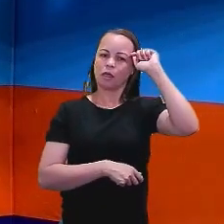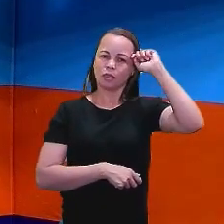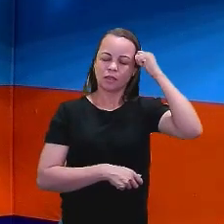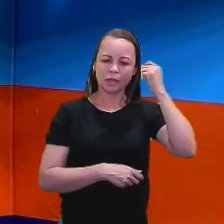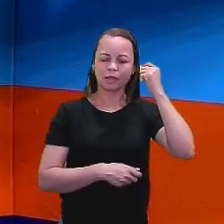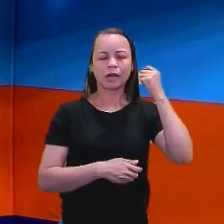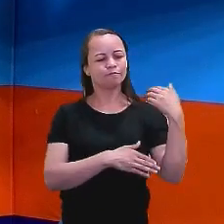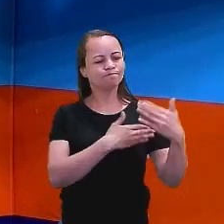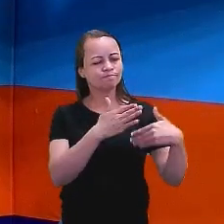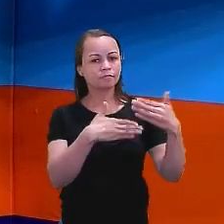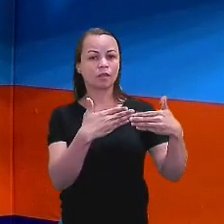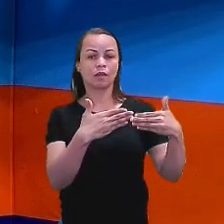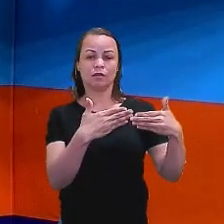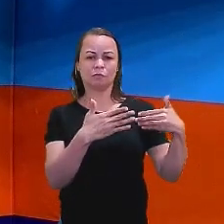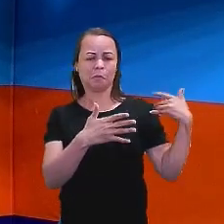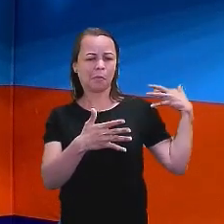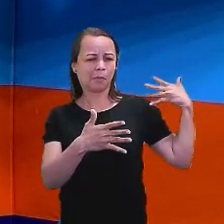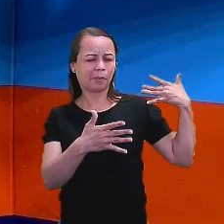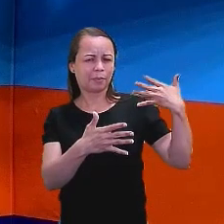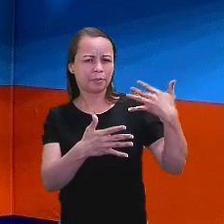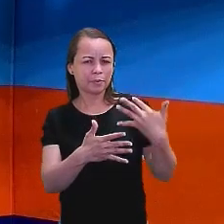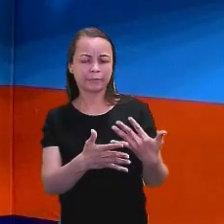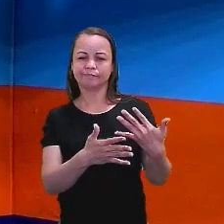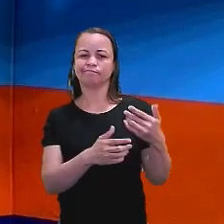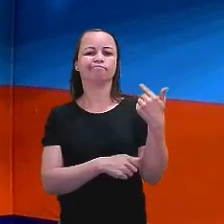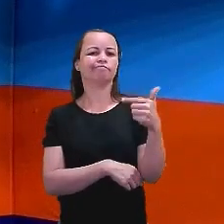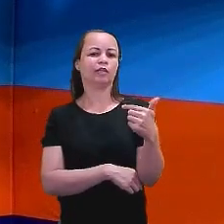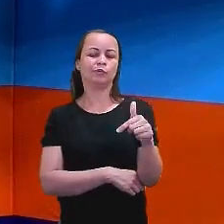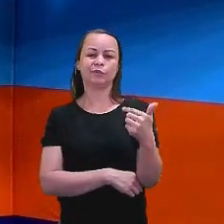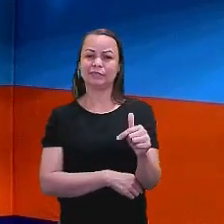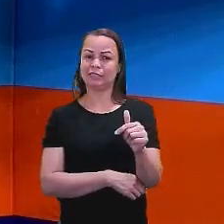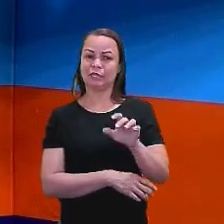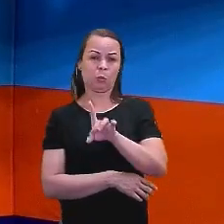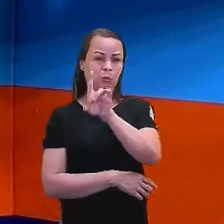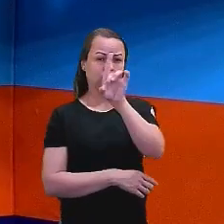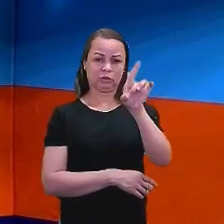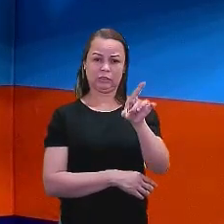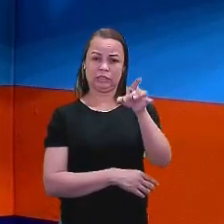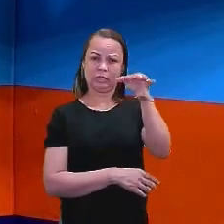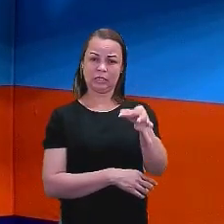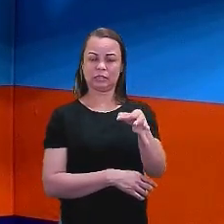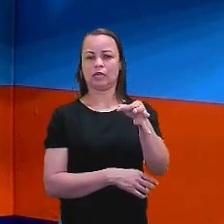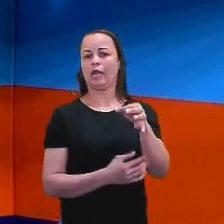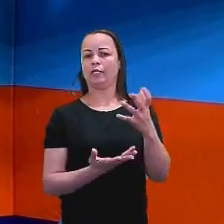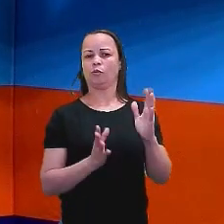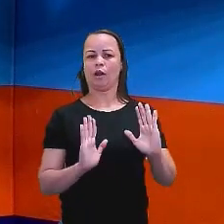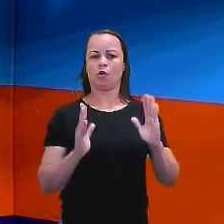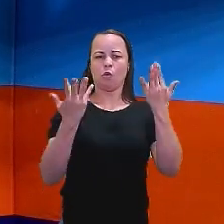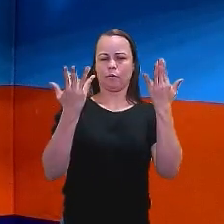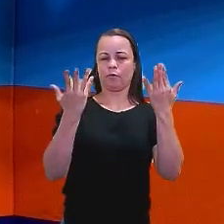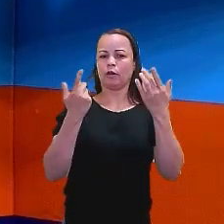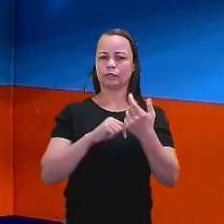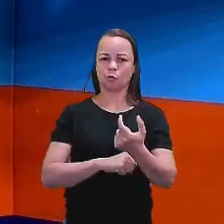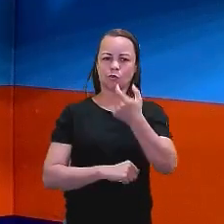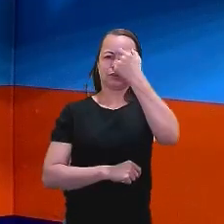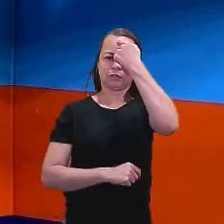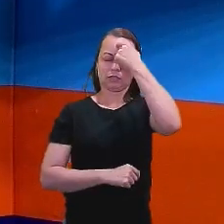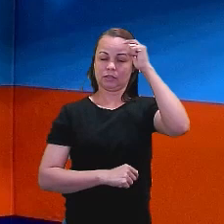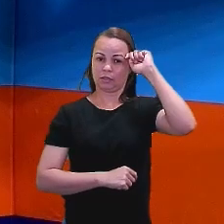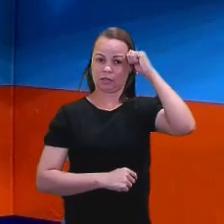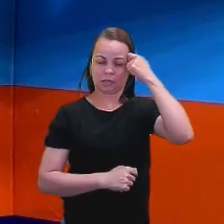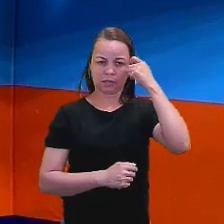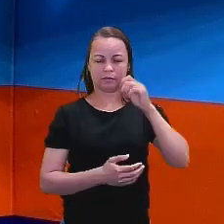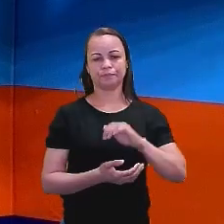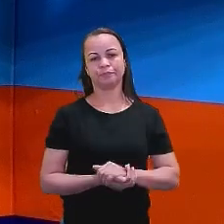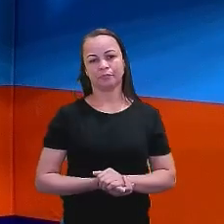durante muito tempo não se tinha uma data em comemoração à consciência negra. E o 20